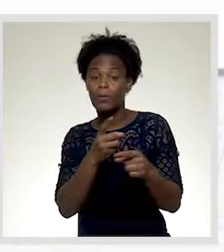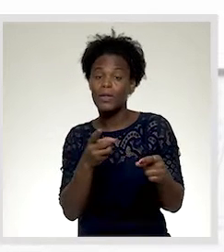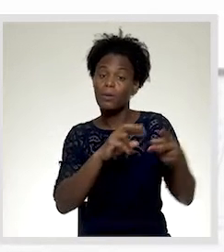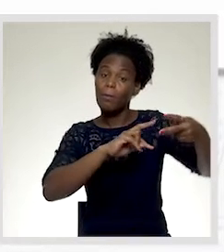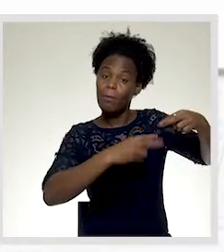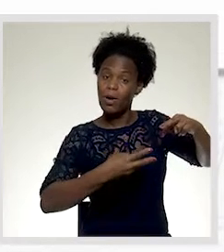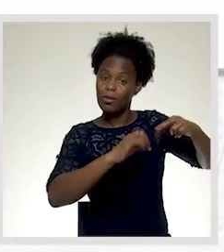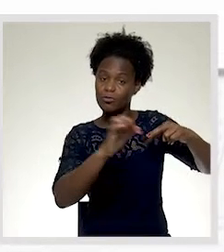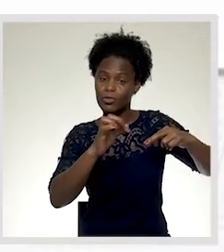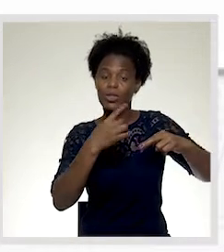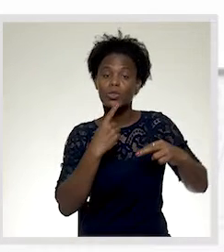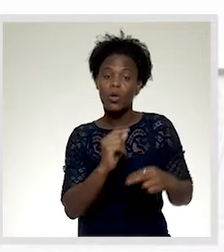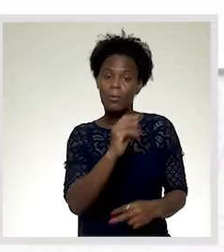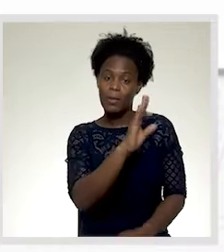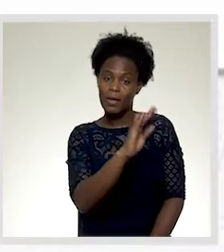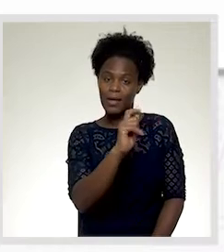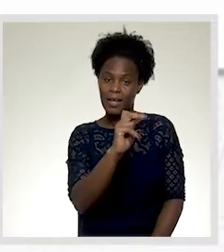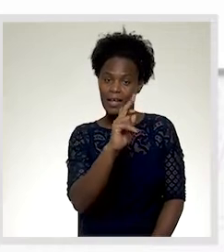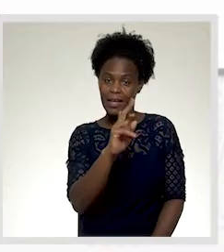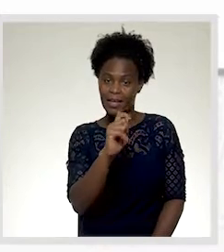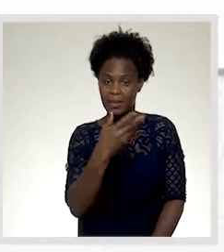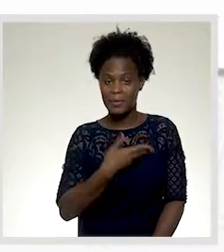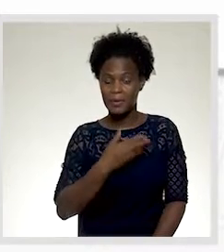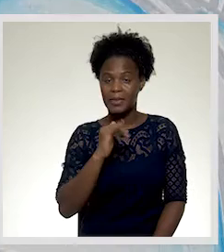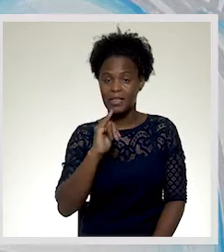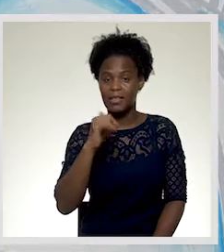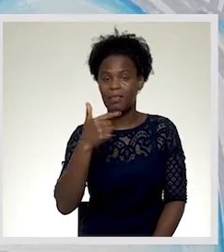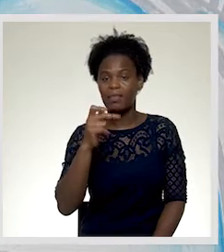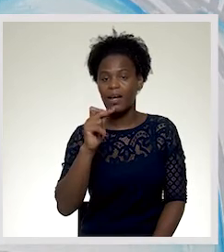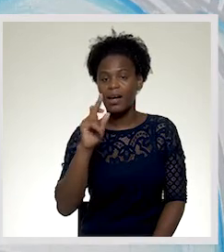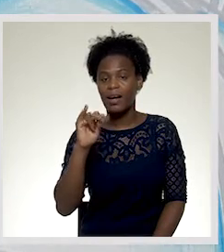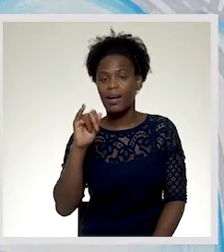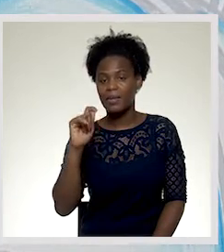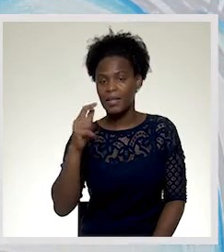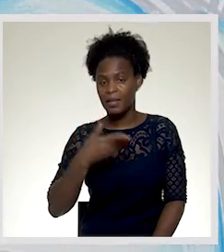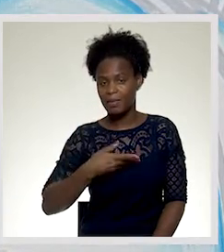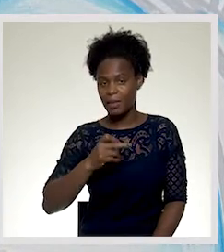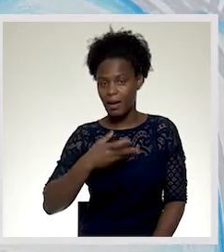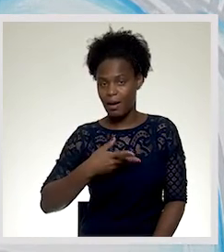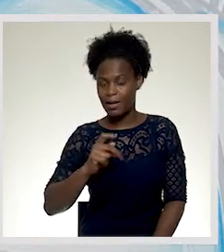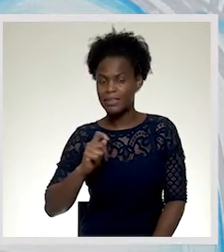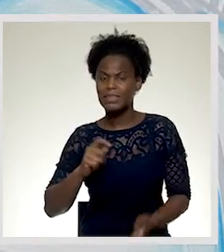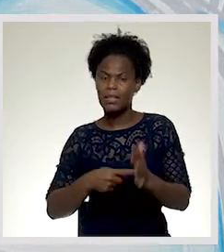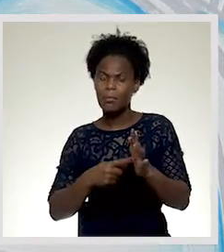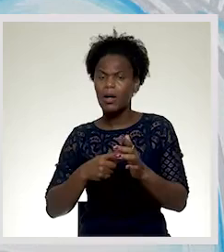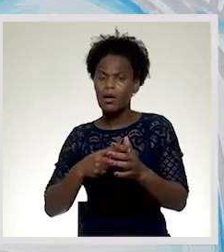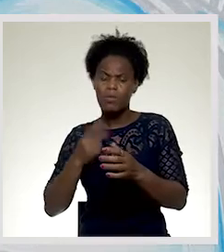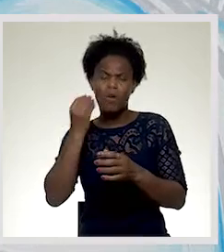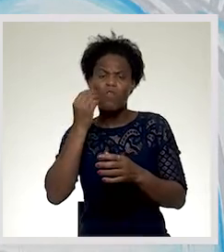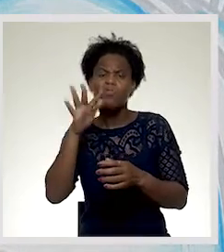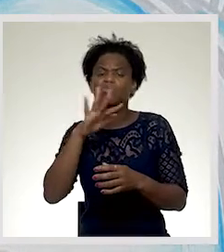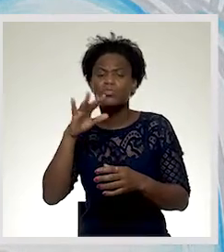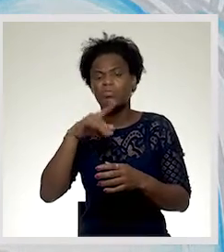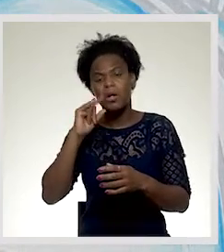sua molécula é conhecida como molécula da hereditariedade. Então, agora eu vos pergunto, que estrutura a